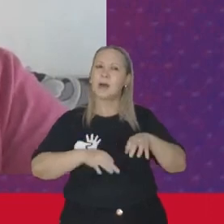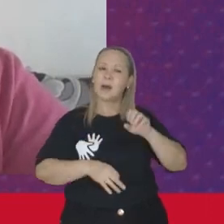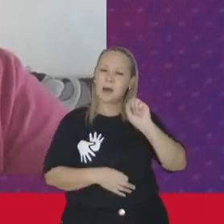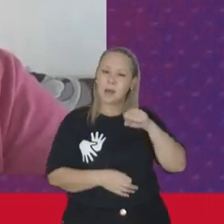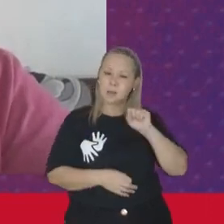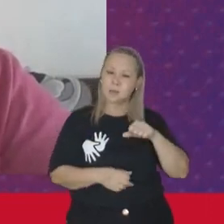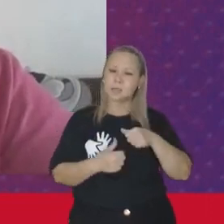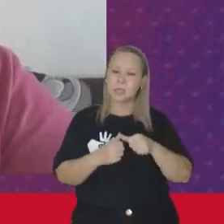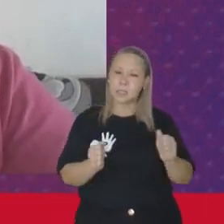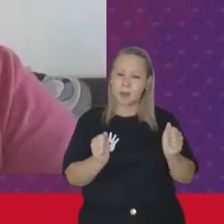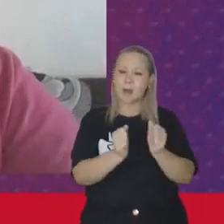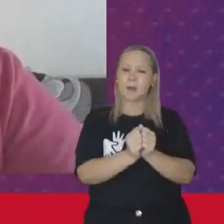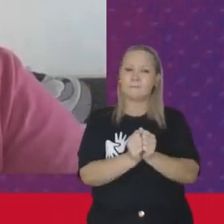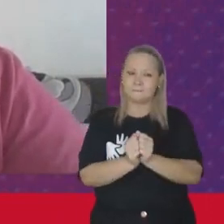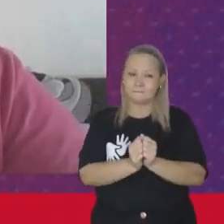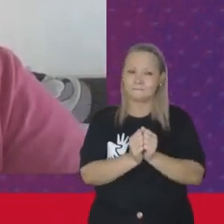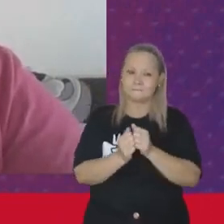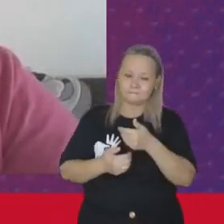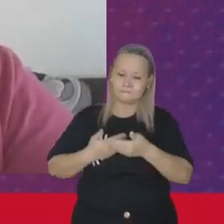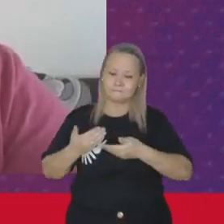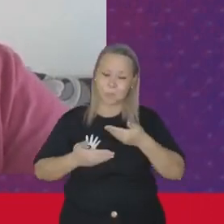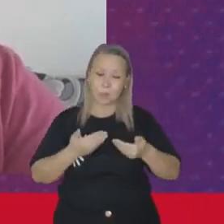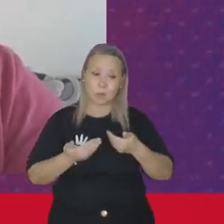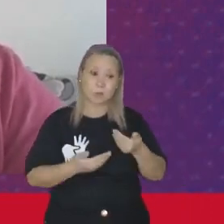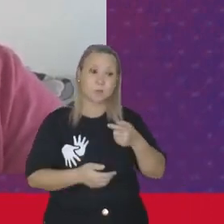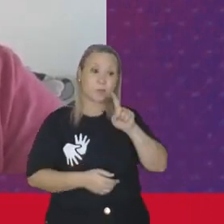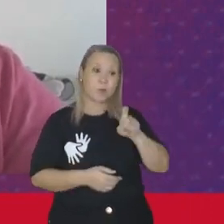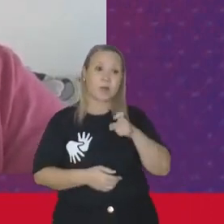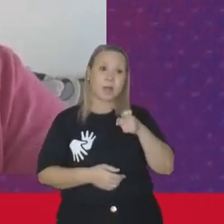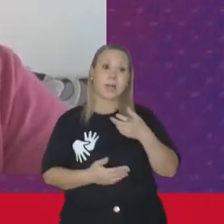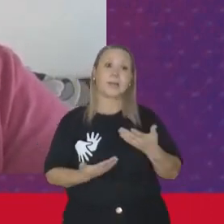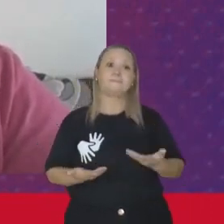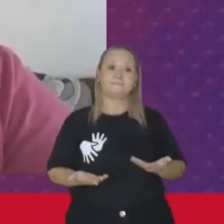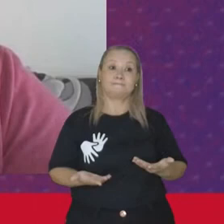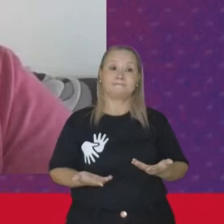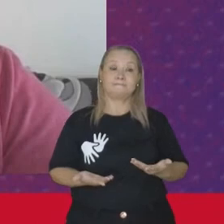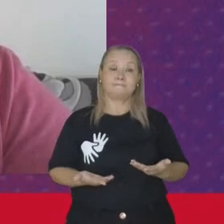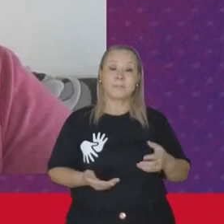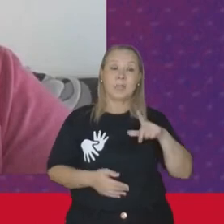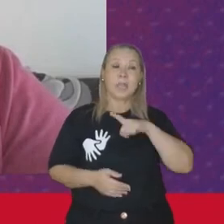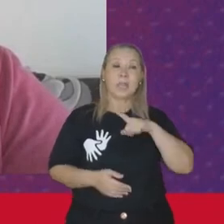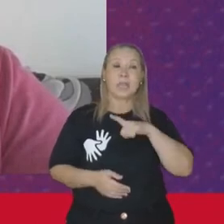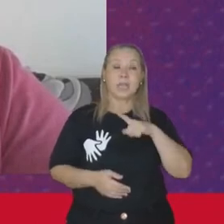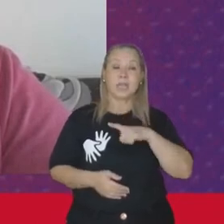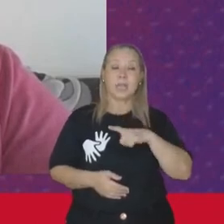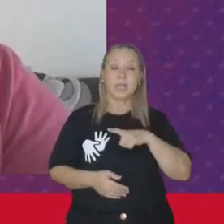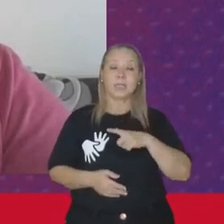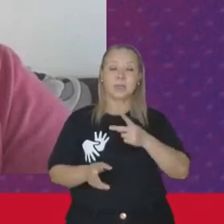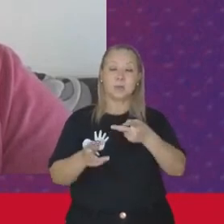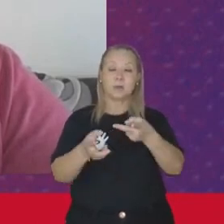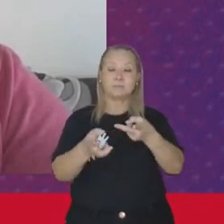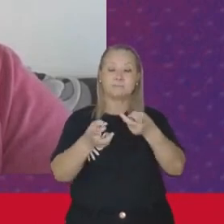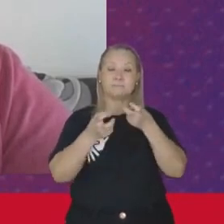a estar mais próximo de alguma maneira, ter um olhar